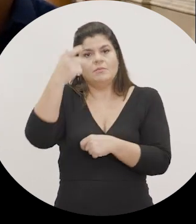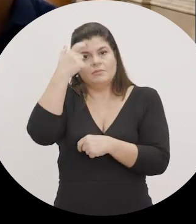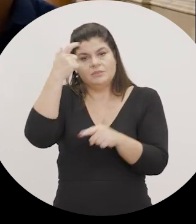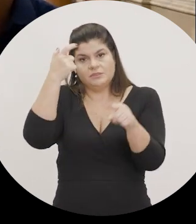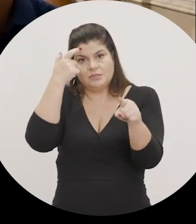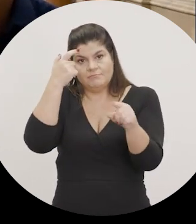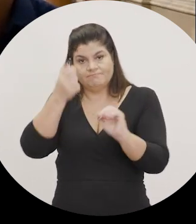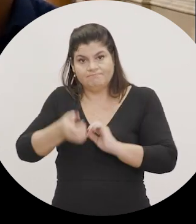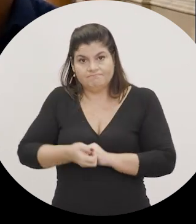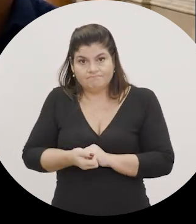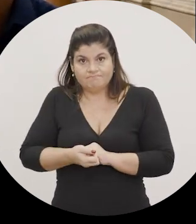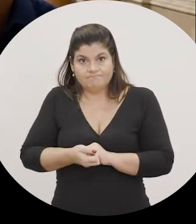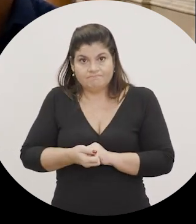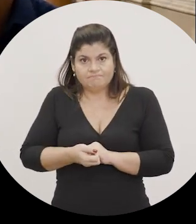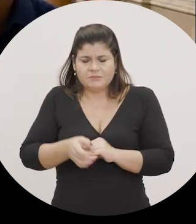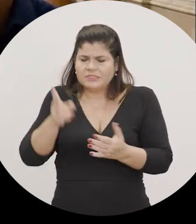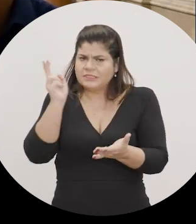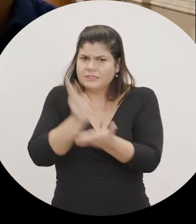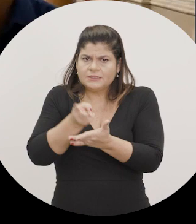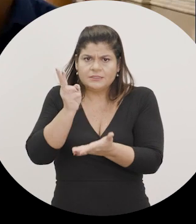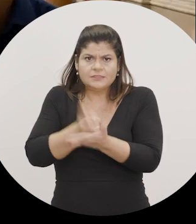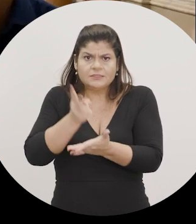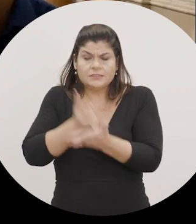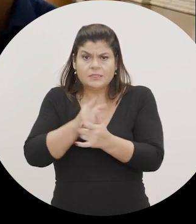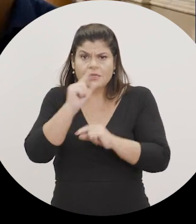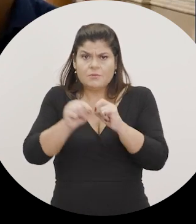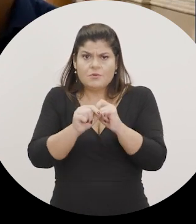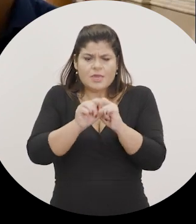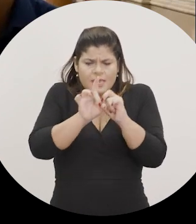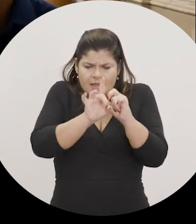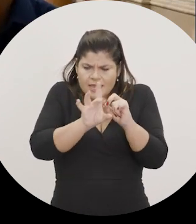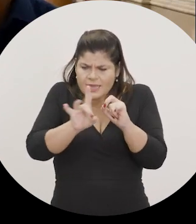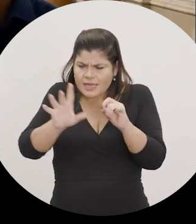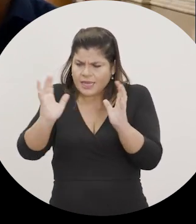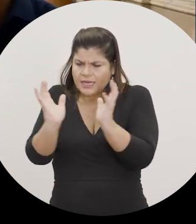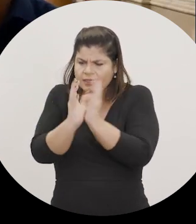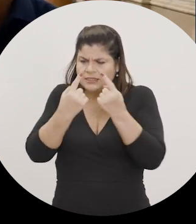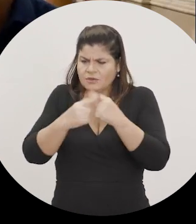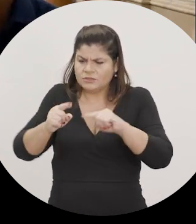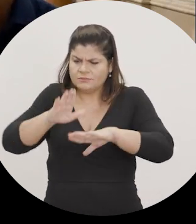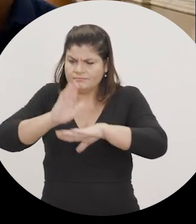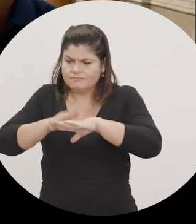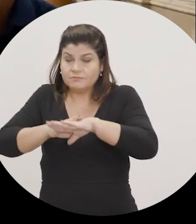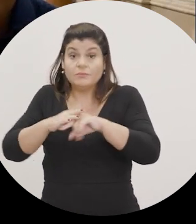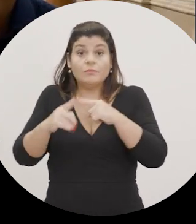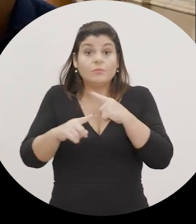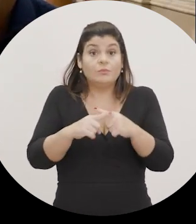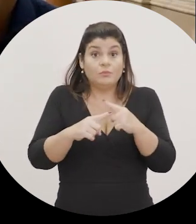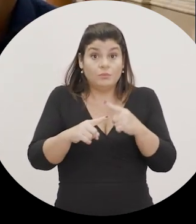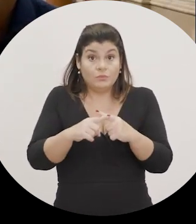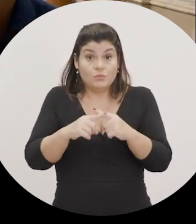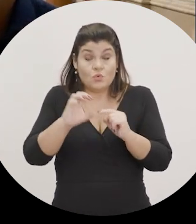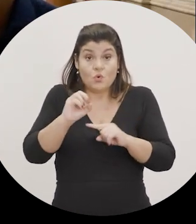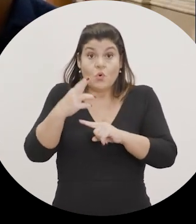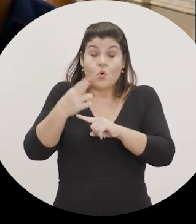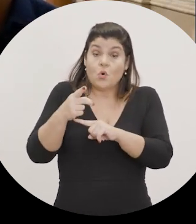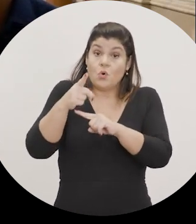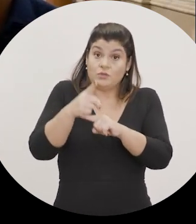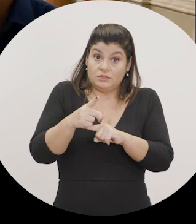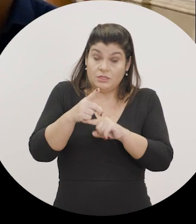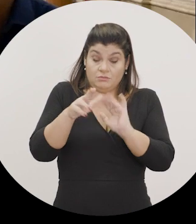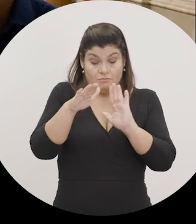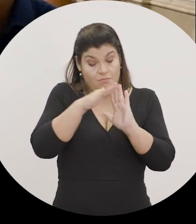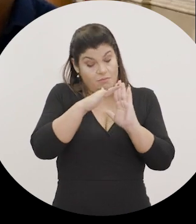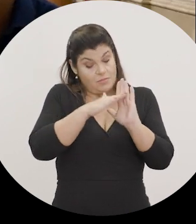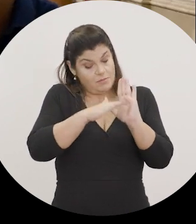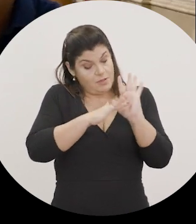orquestra deveria pensar todo o tempo em cada concerto a ser feito, porque ou